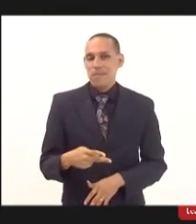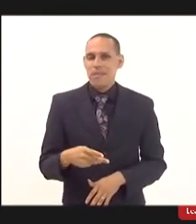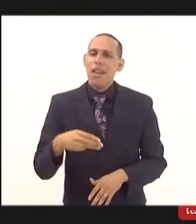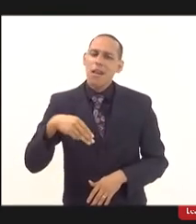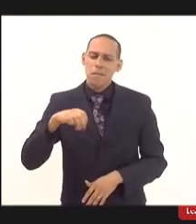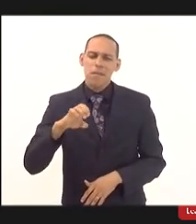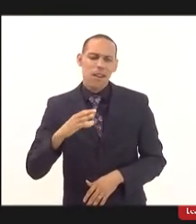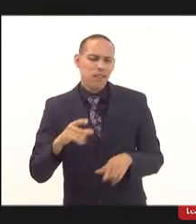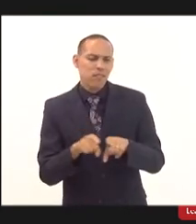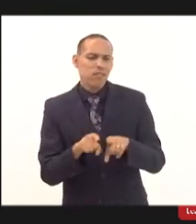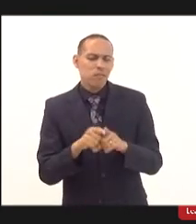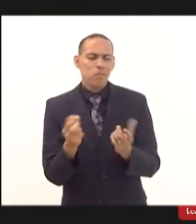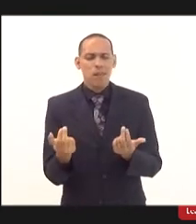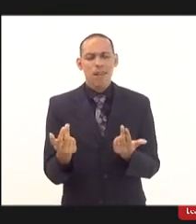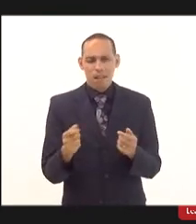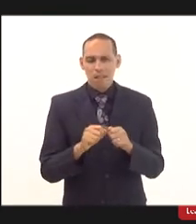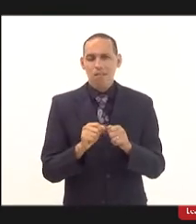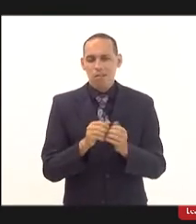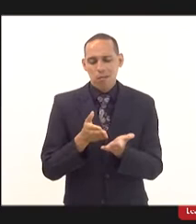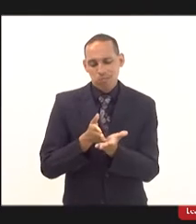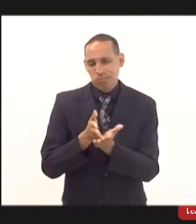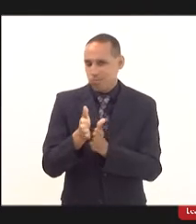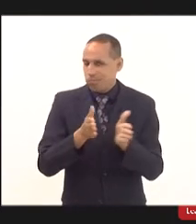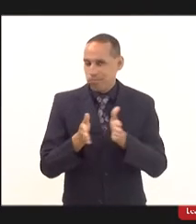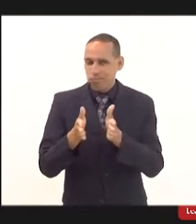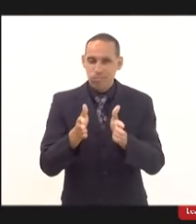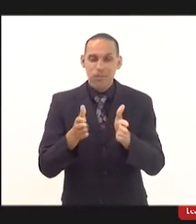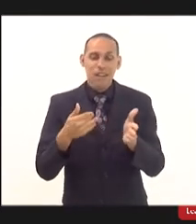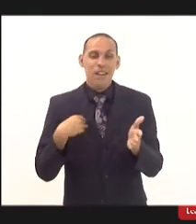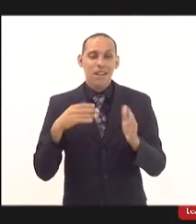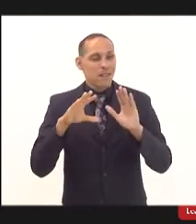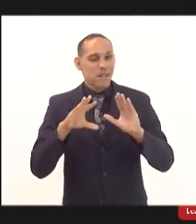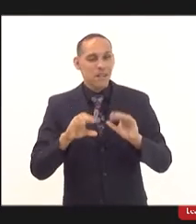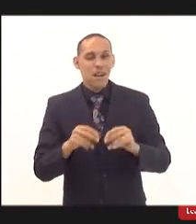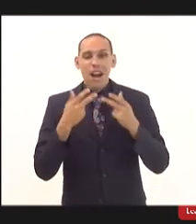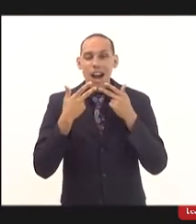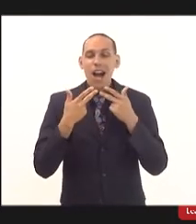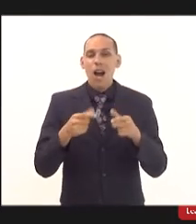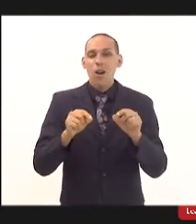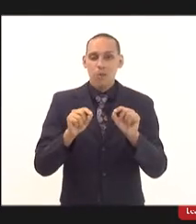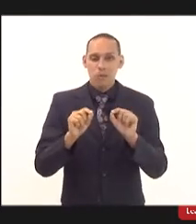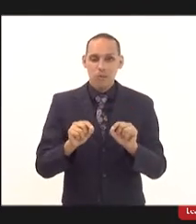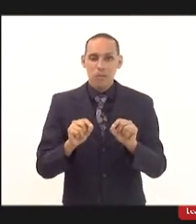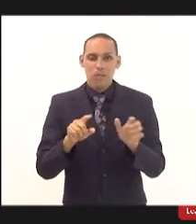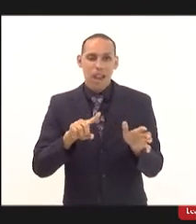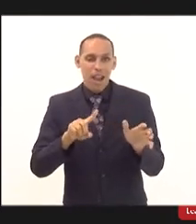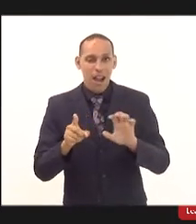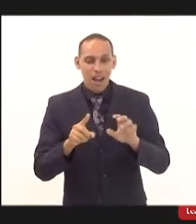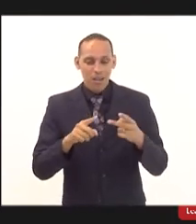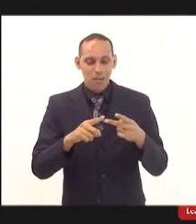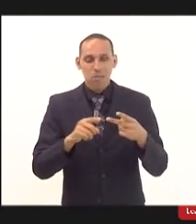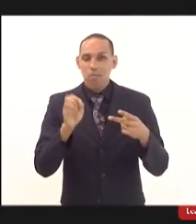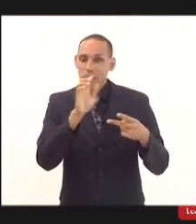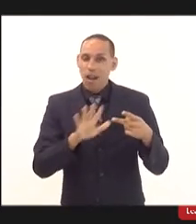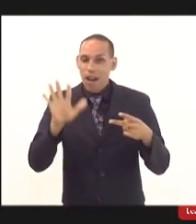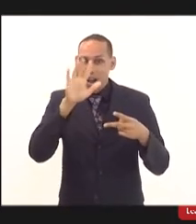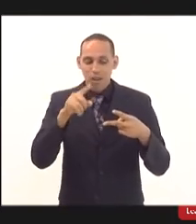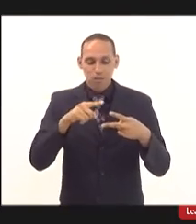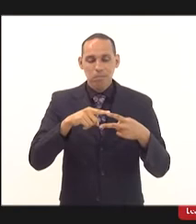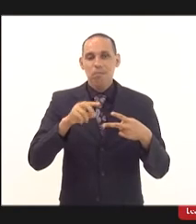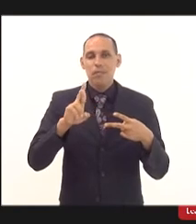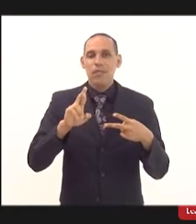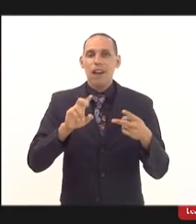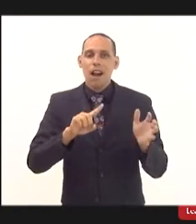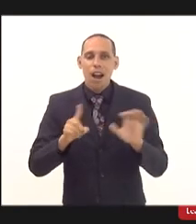isso ao longo de sua trajetória então eu encerro aqui dizendo que a Rádio Nacional e a